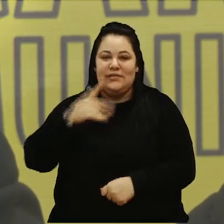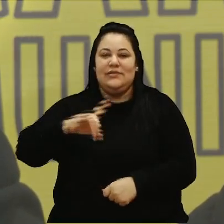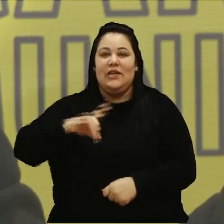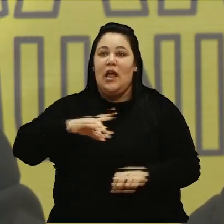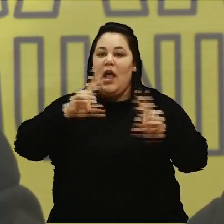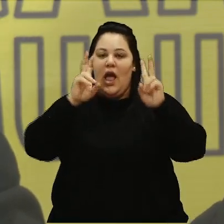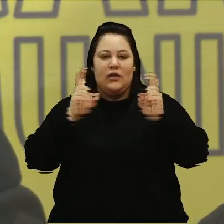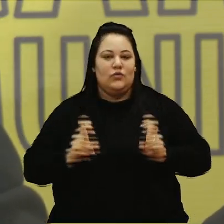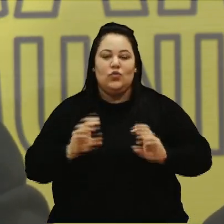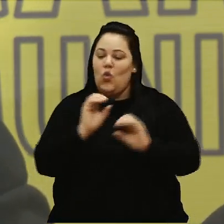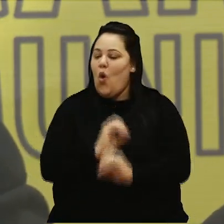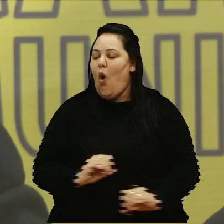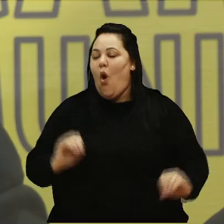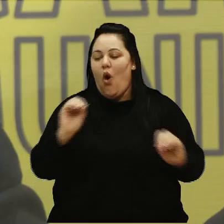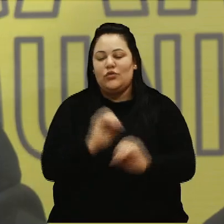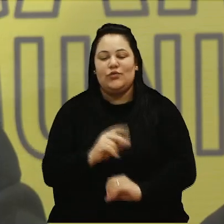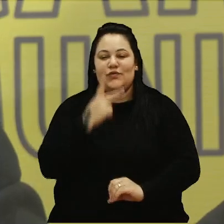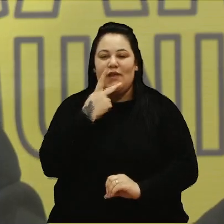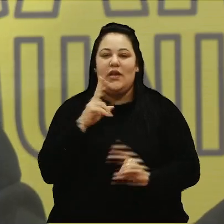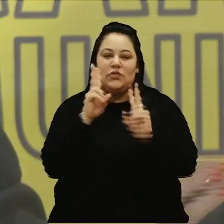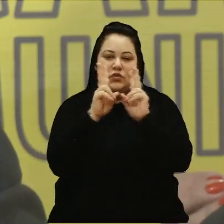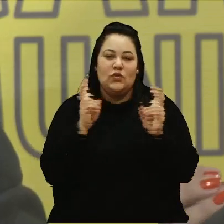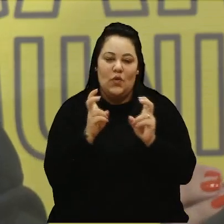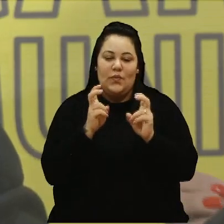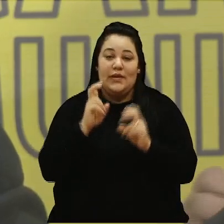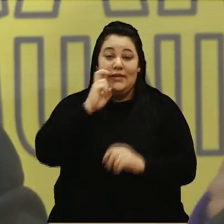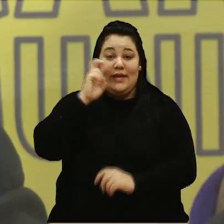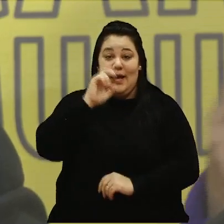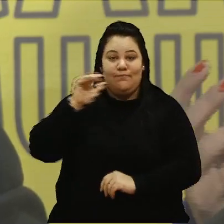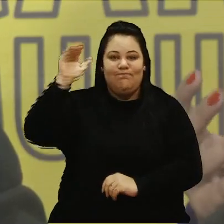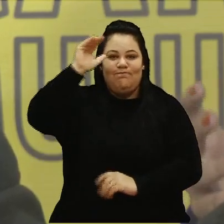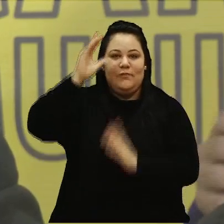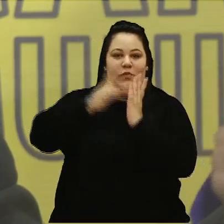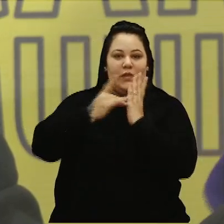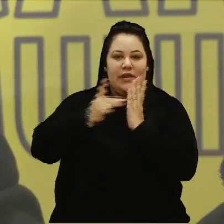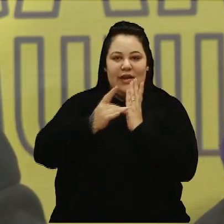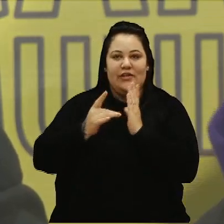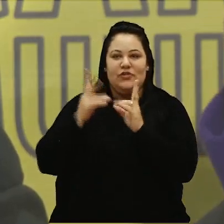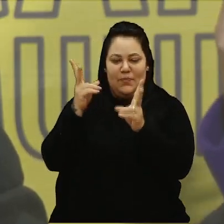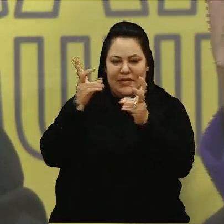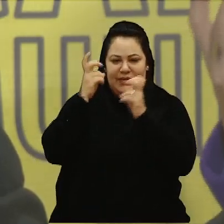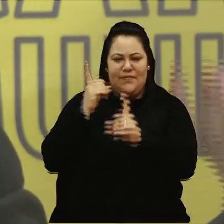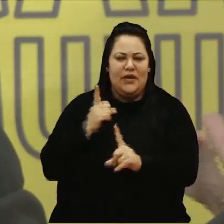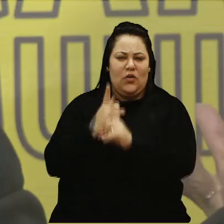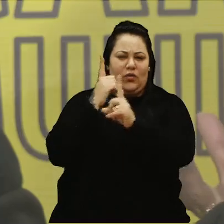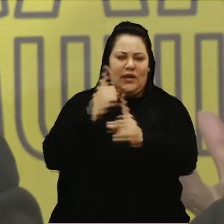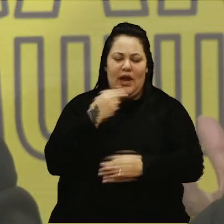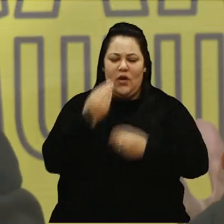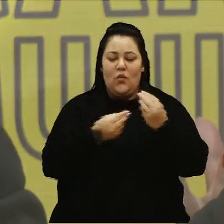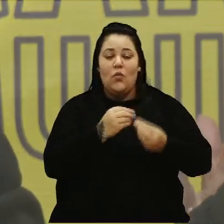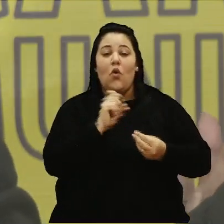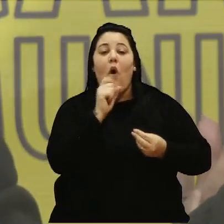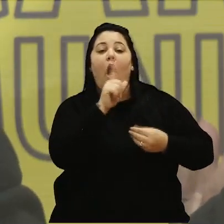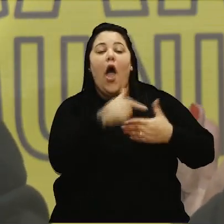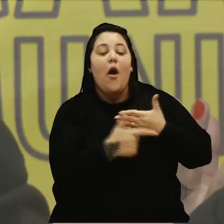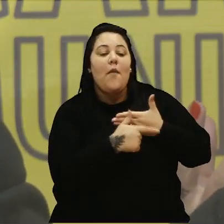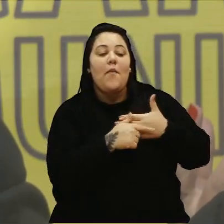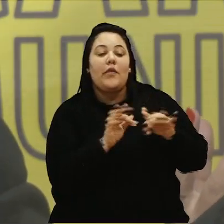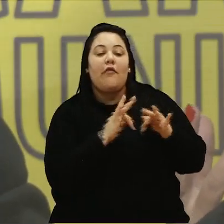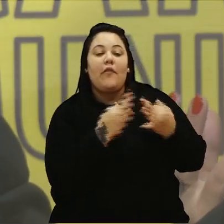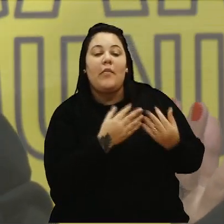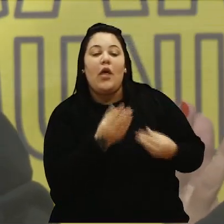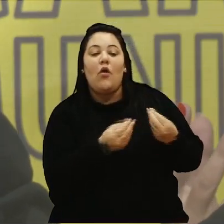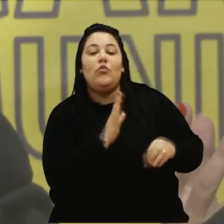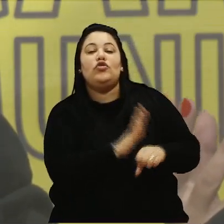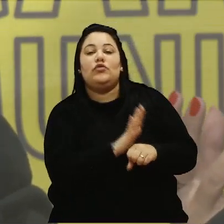temas sensacionais que falam sobre a questão das altas habilidades, da identificação, do papel da família nisso, de como a